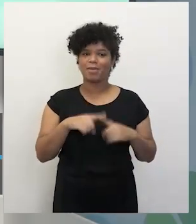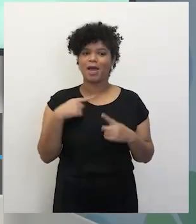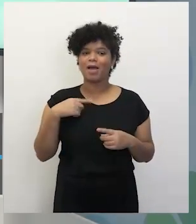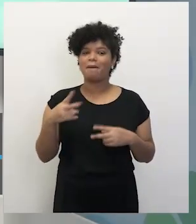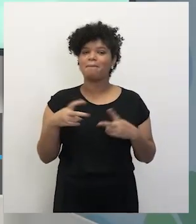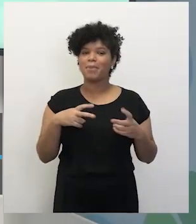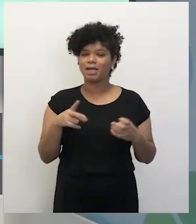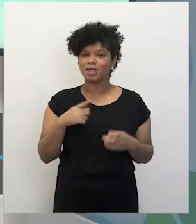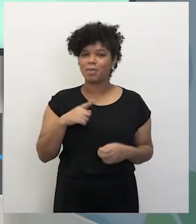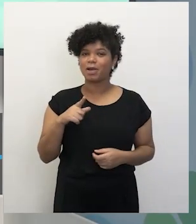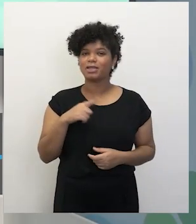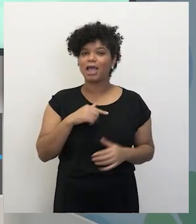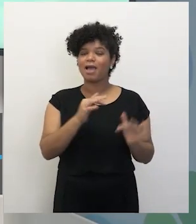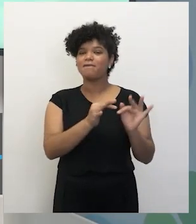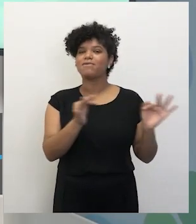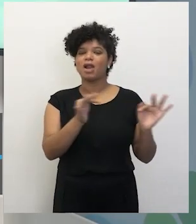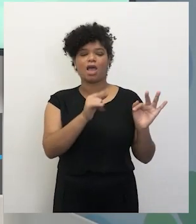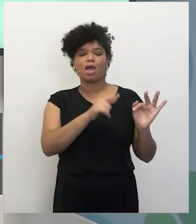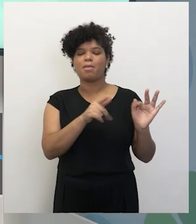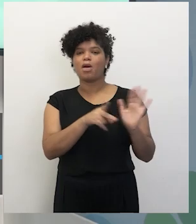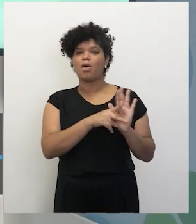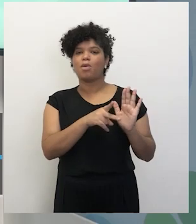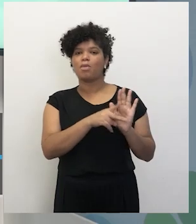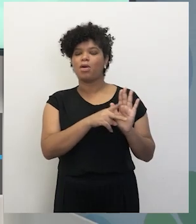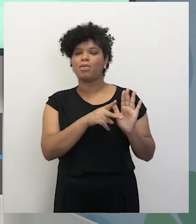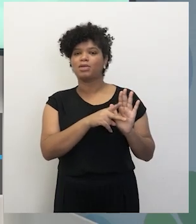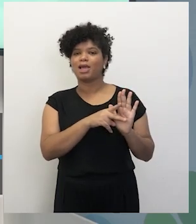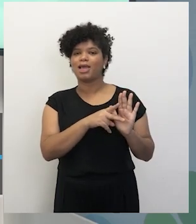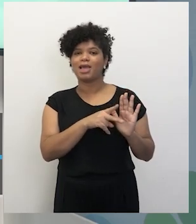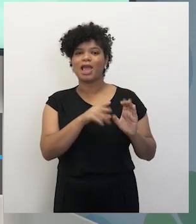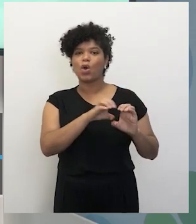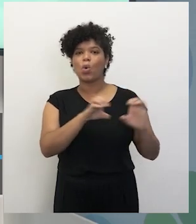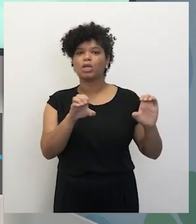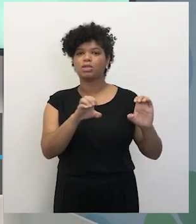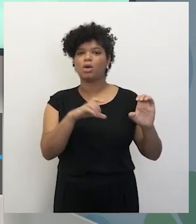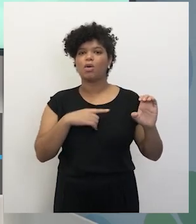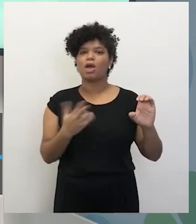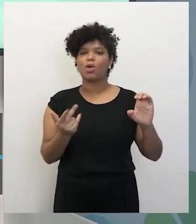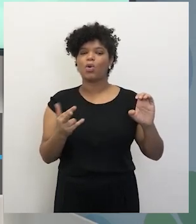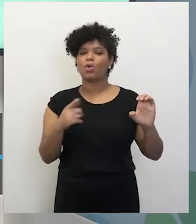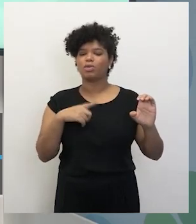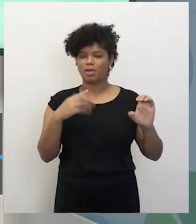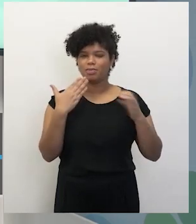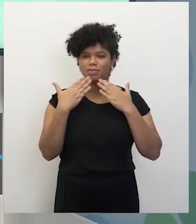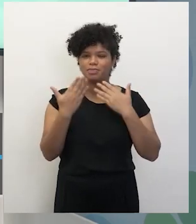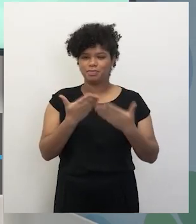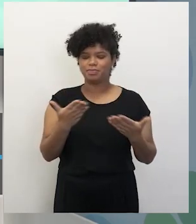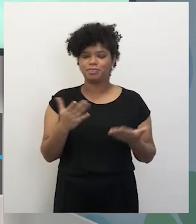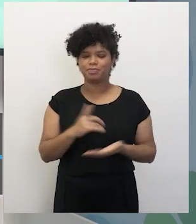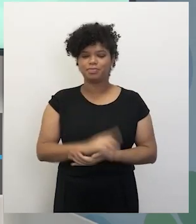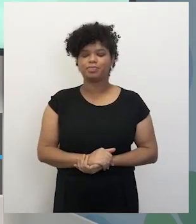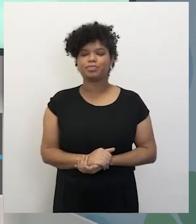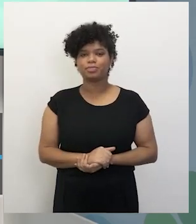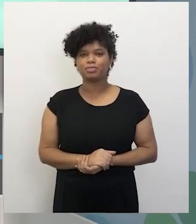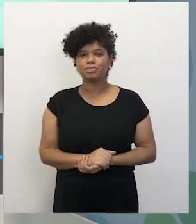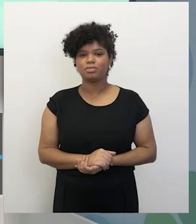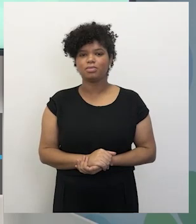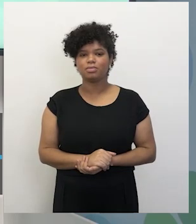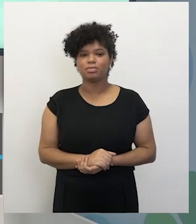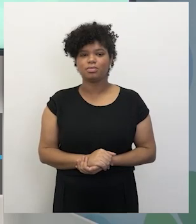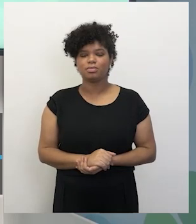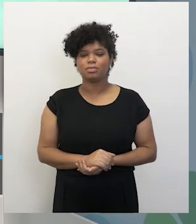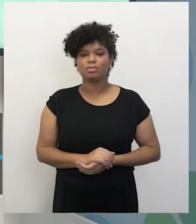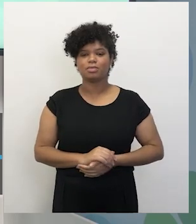perceber que a expressão, né, que o conceito algébrico, né, ele tem um sentido que a gente vai mostrar para você aí, né, e é justamente essa a